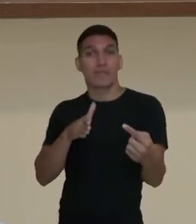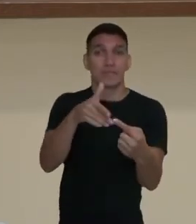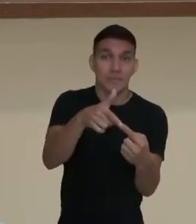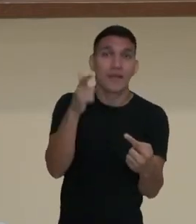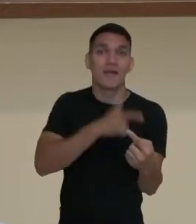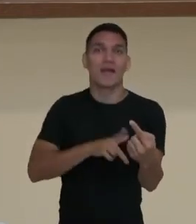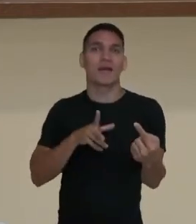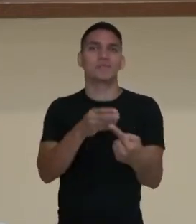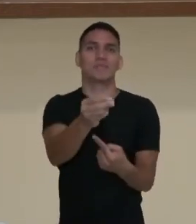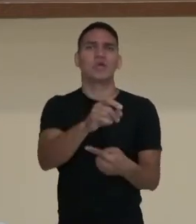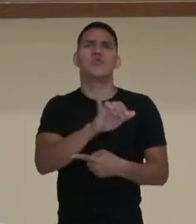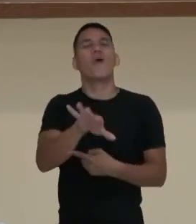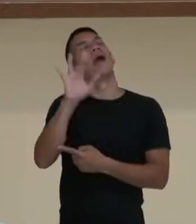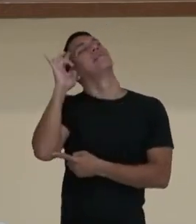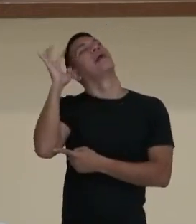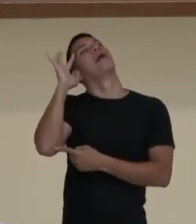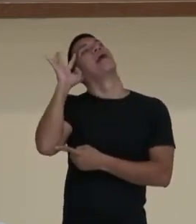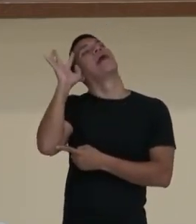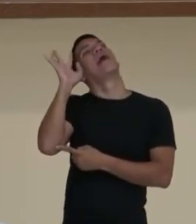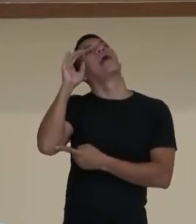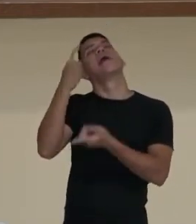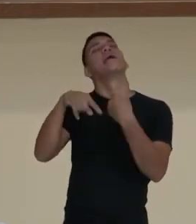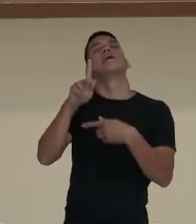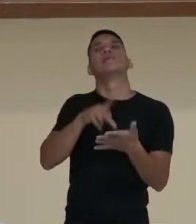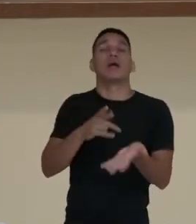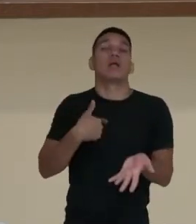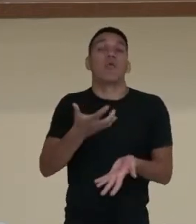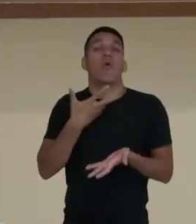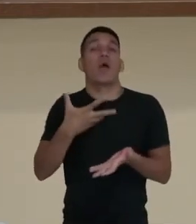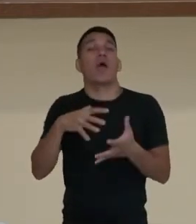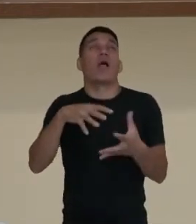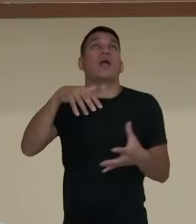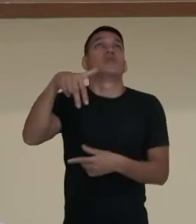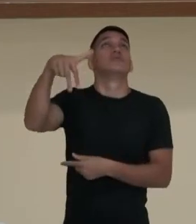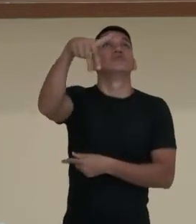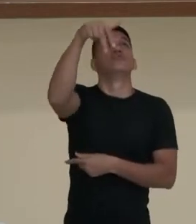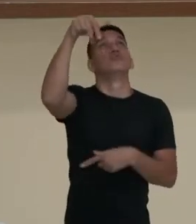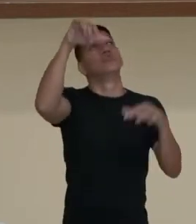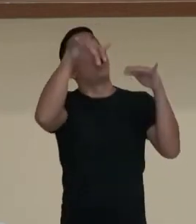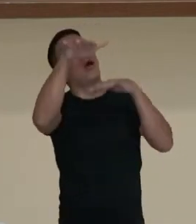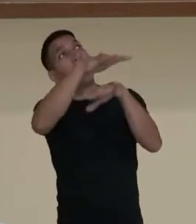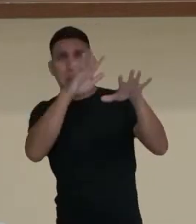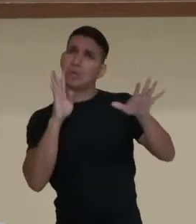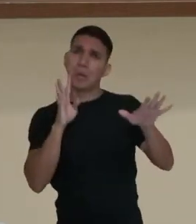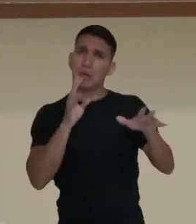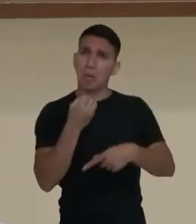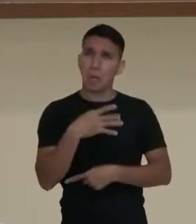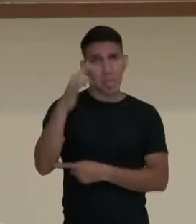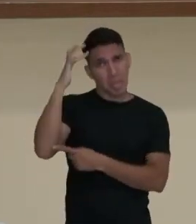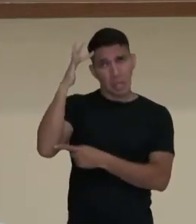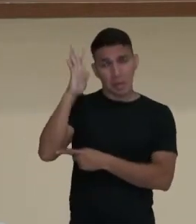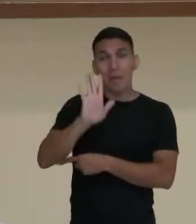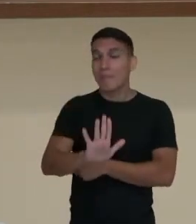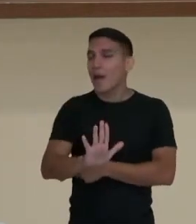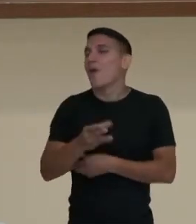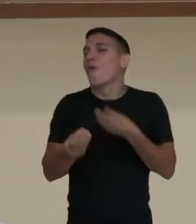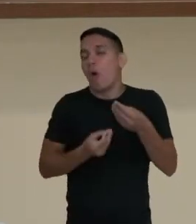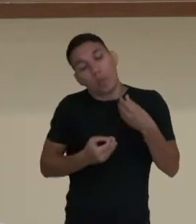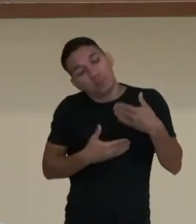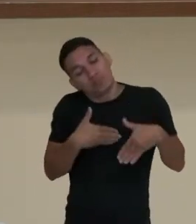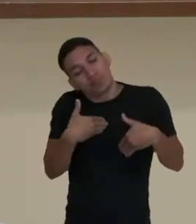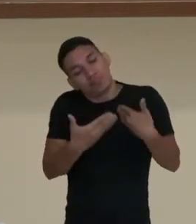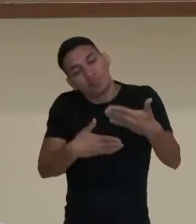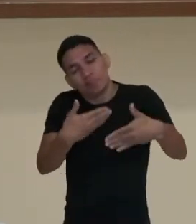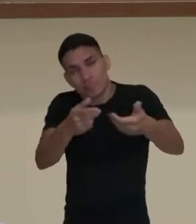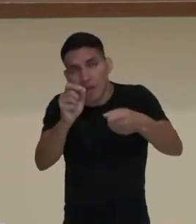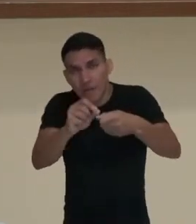Não é sonhar acordado. Eu quero ser astronauta. É legal sonhar em ser astronauta. Mas que passos você vai